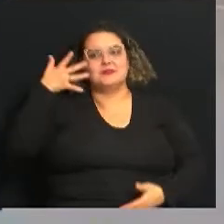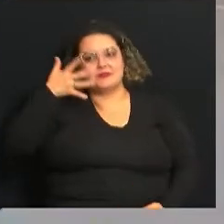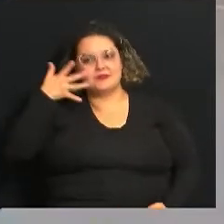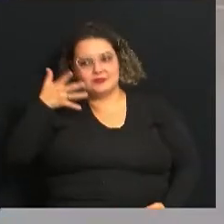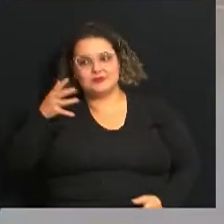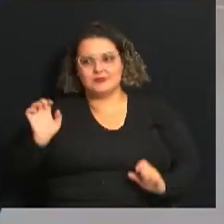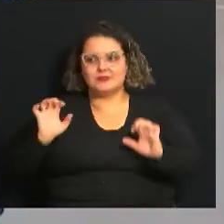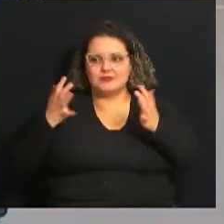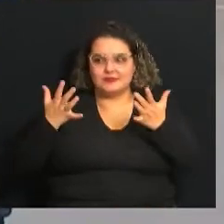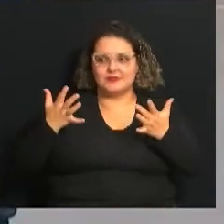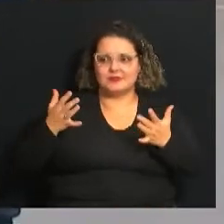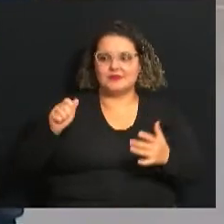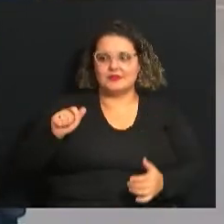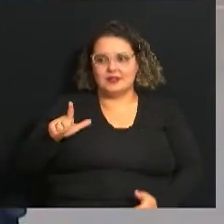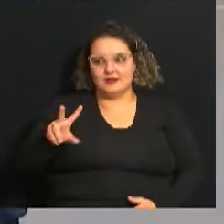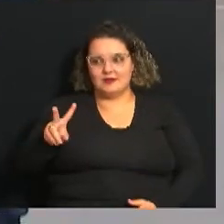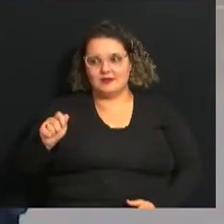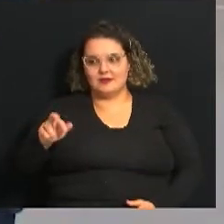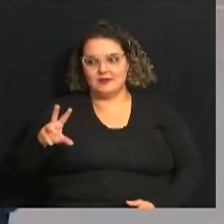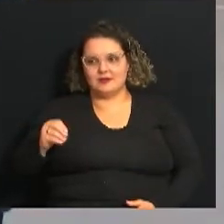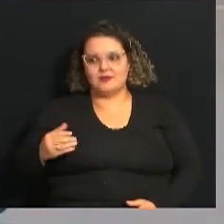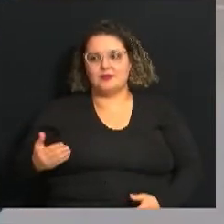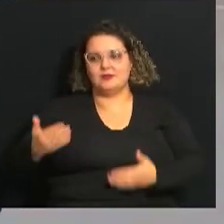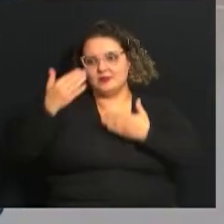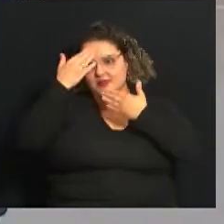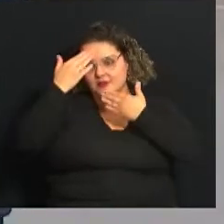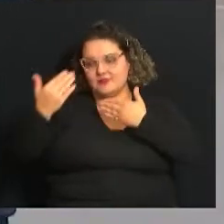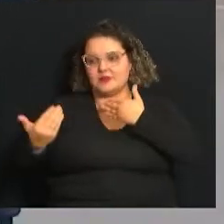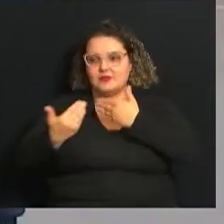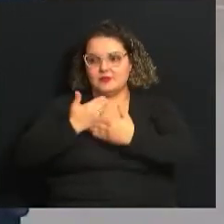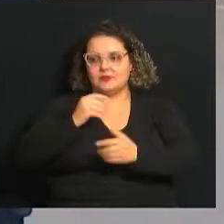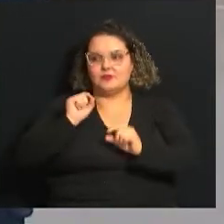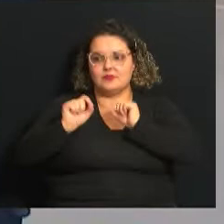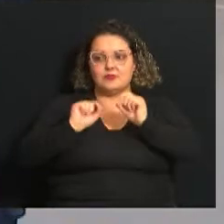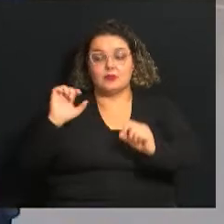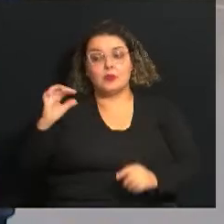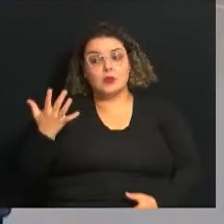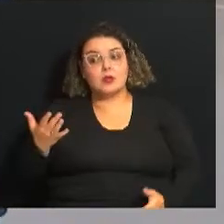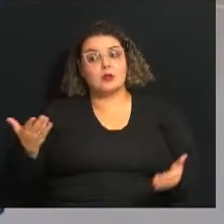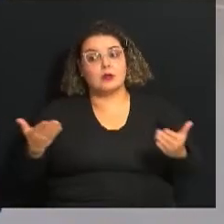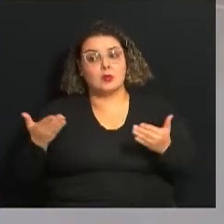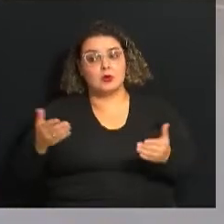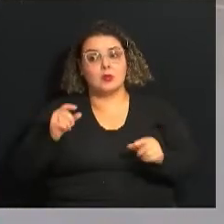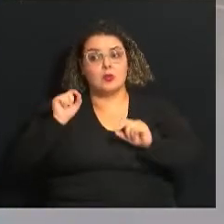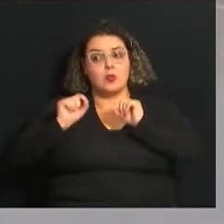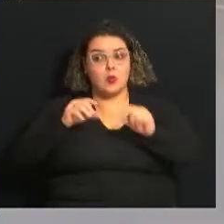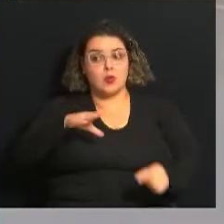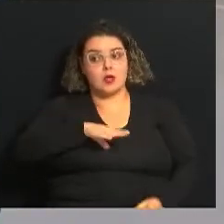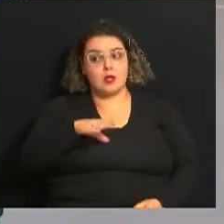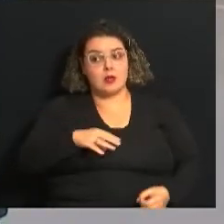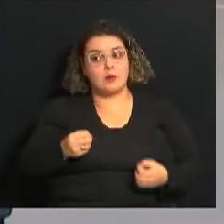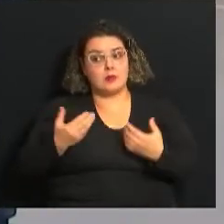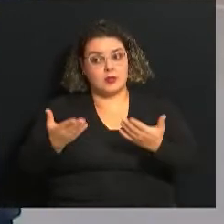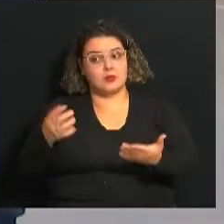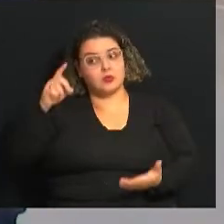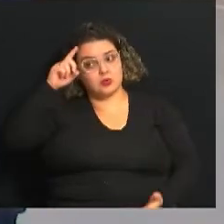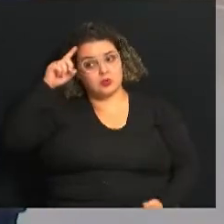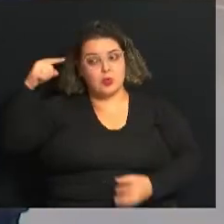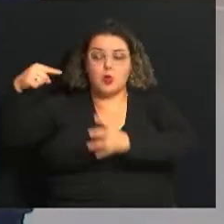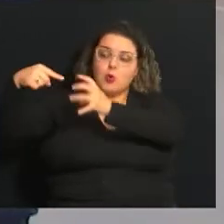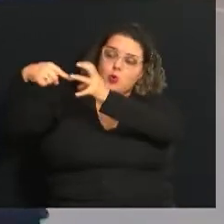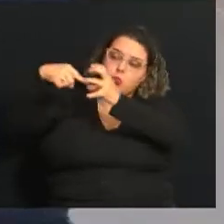evento. Álvaro, obrigada pela sua participação. O que está acontecendo hoje? O que Campinas está oferecendo nesse Dia do Asteroide